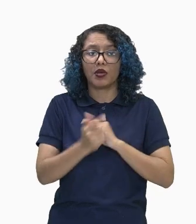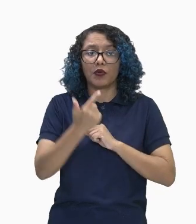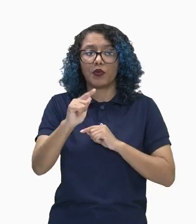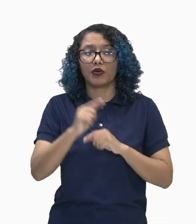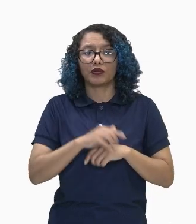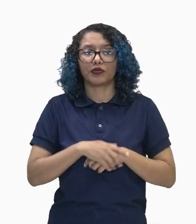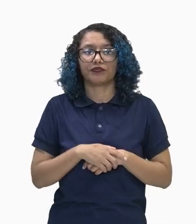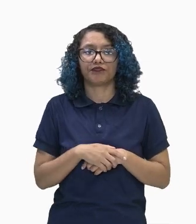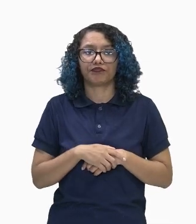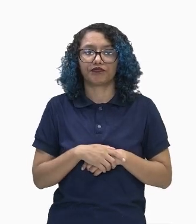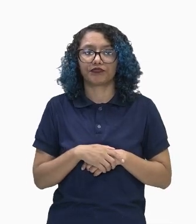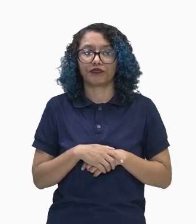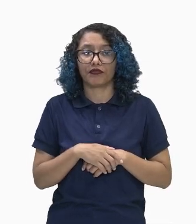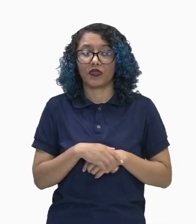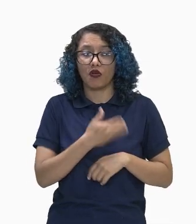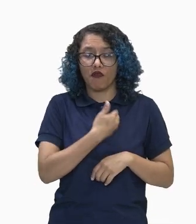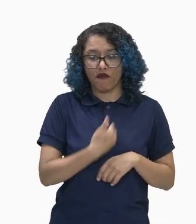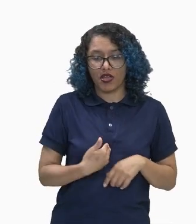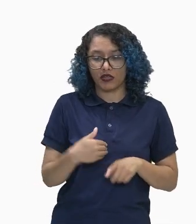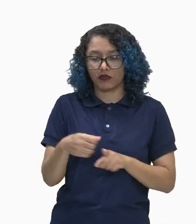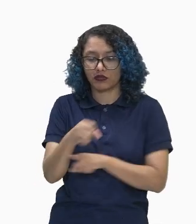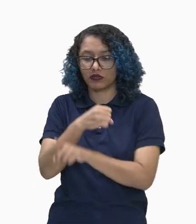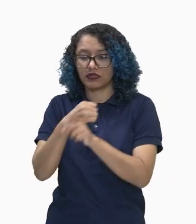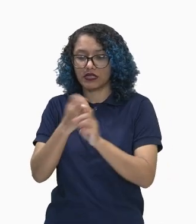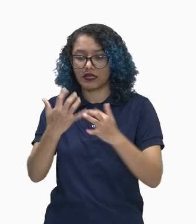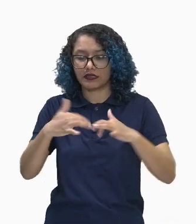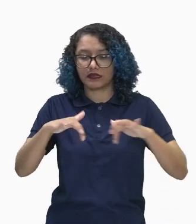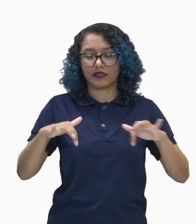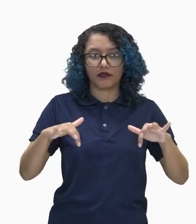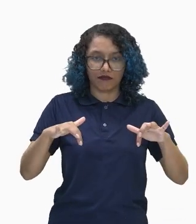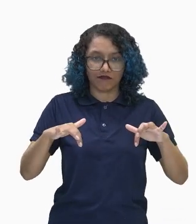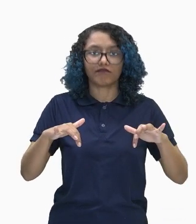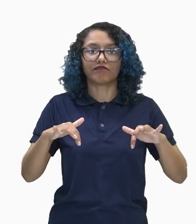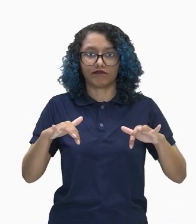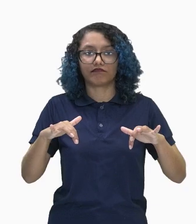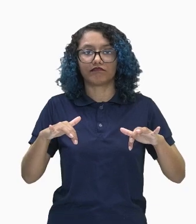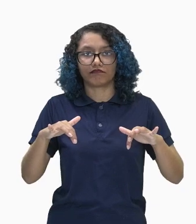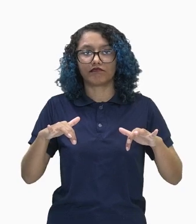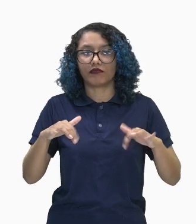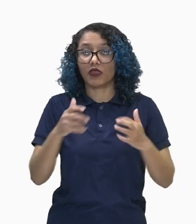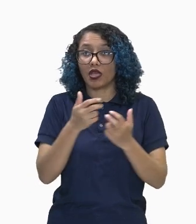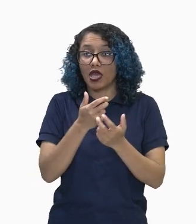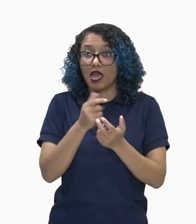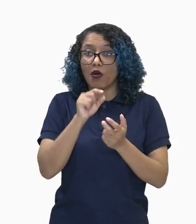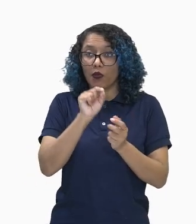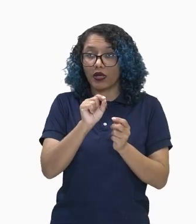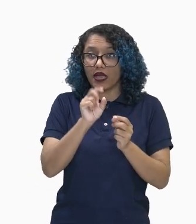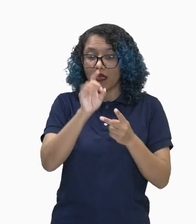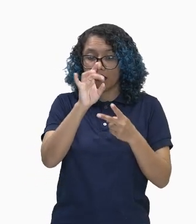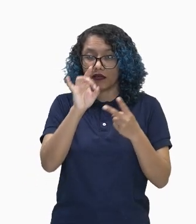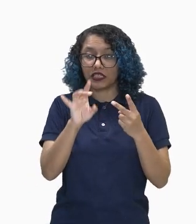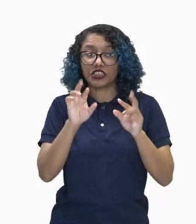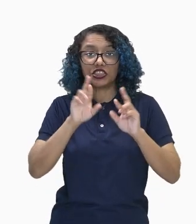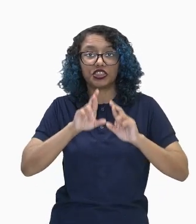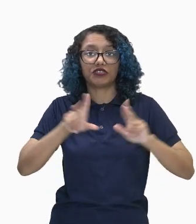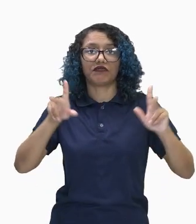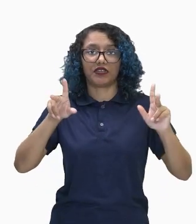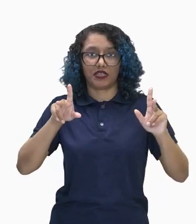da separação entre Estado e sociedade. Então são entes diferentes, né? Cada um tendo o seu